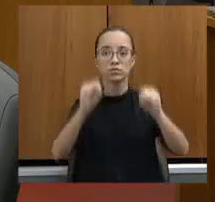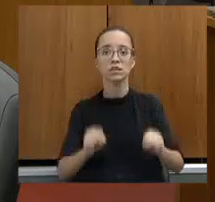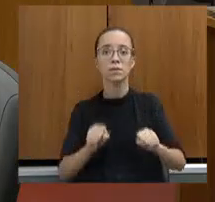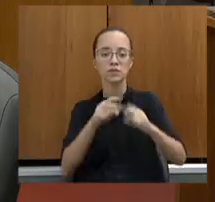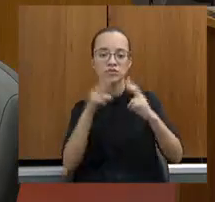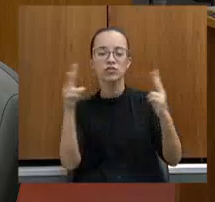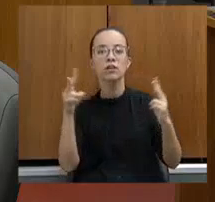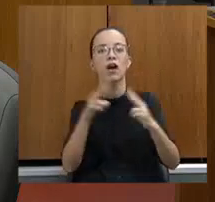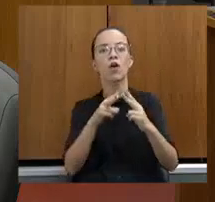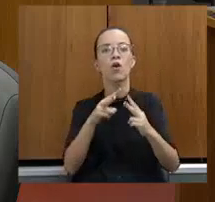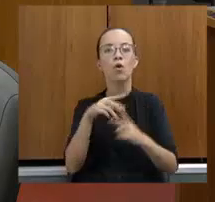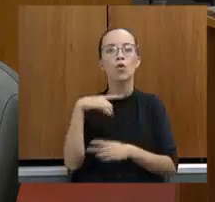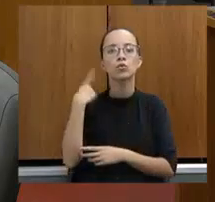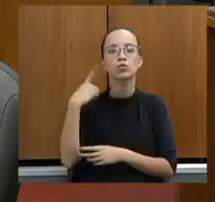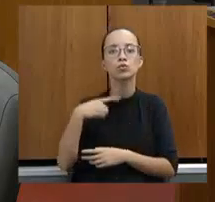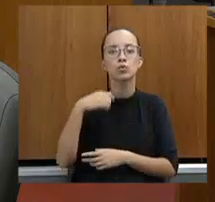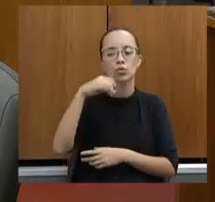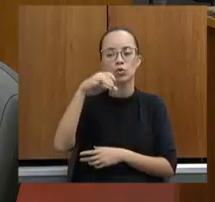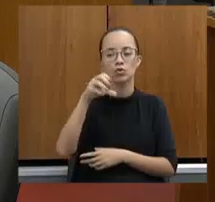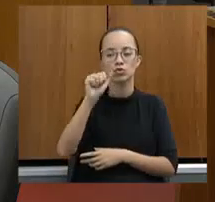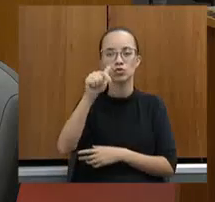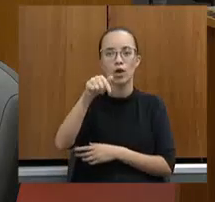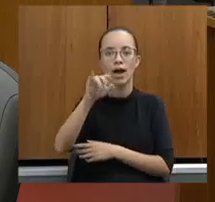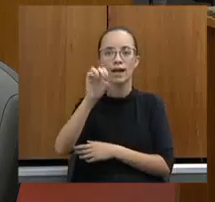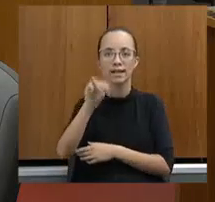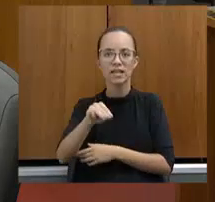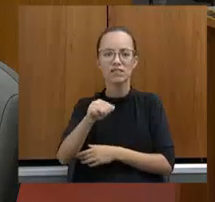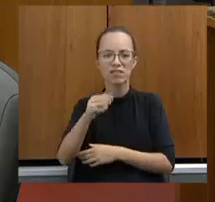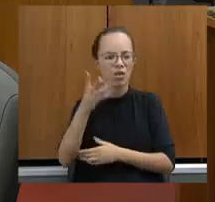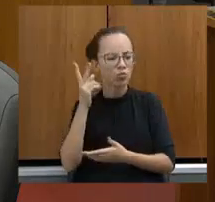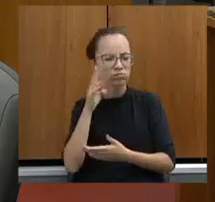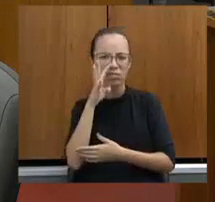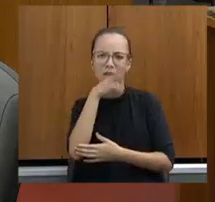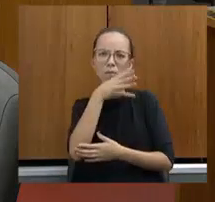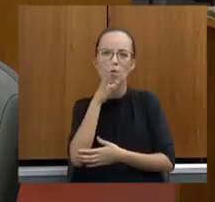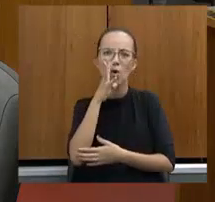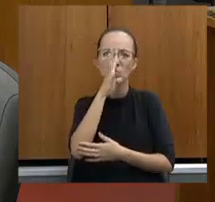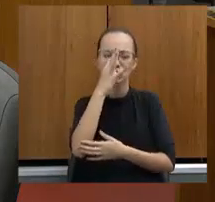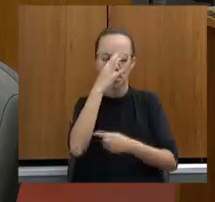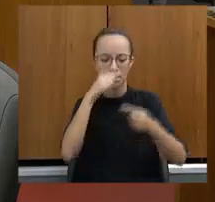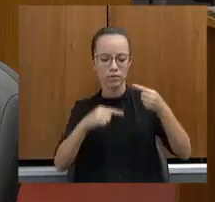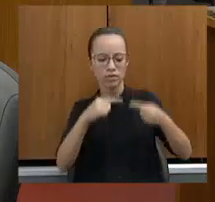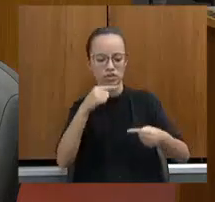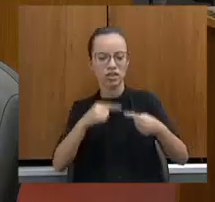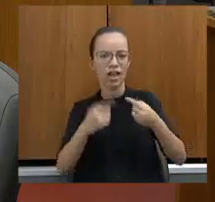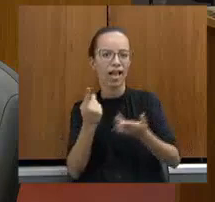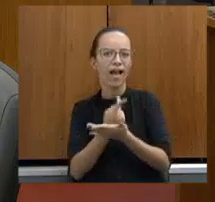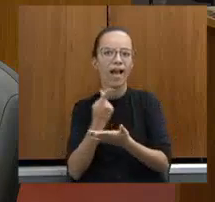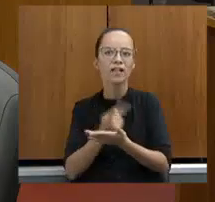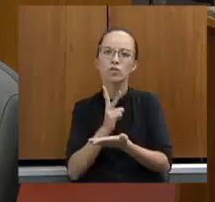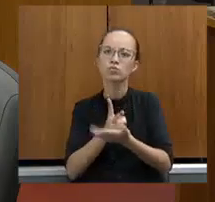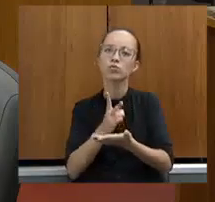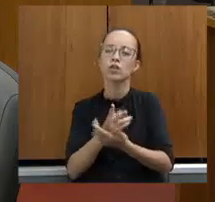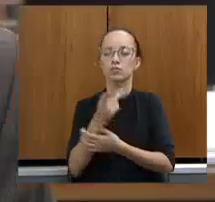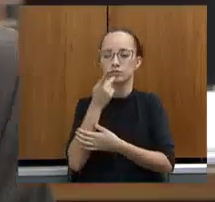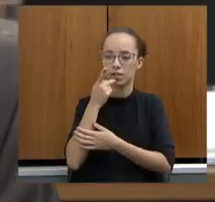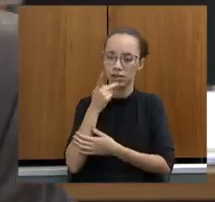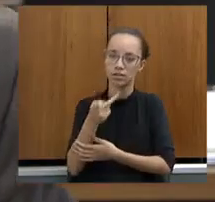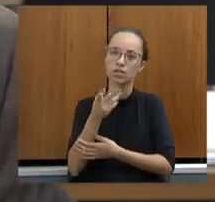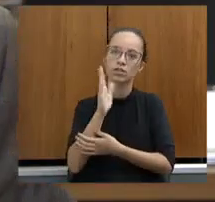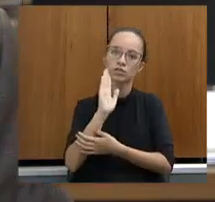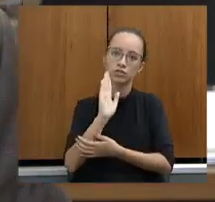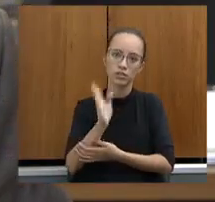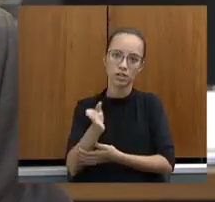Joaquim insiste teimoso em bancar uma política pública equivocada errada já falei isso para o